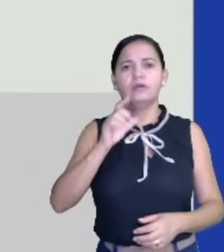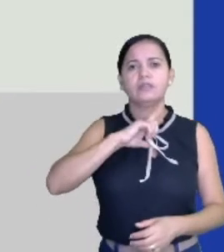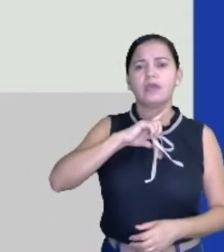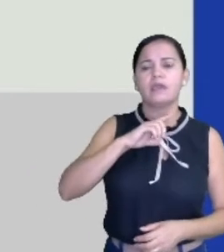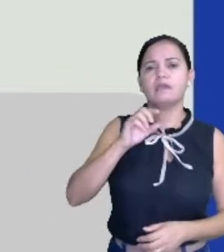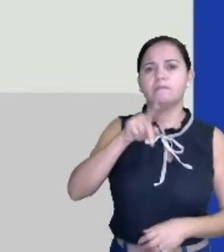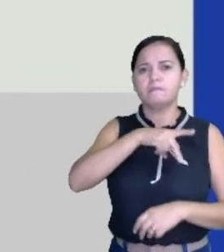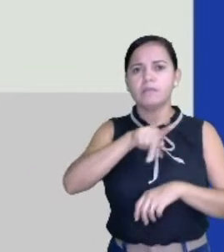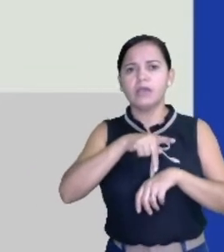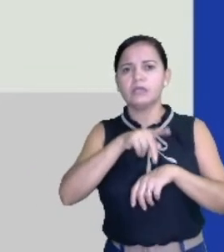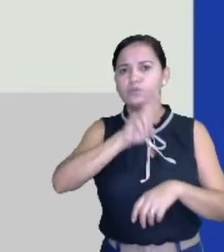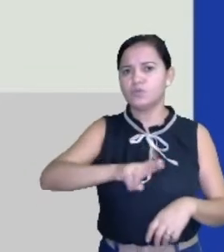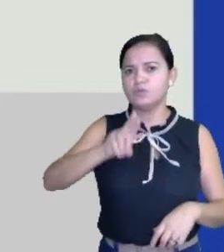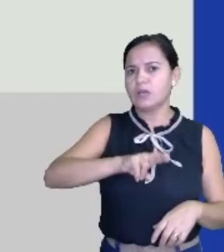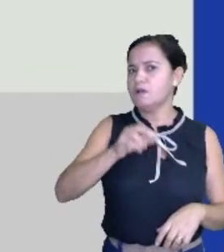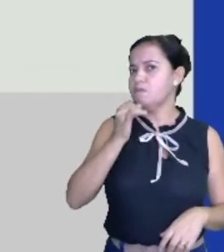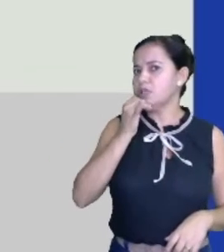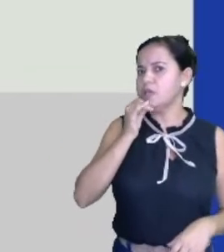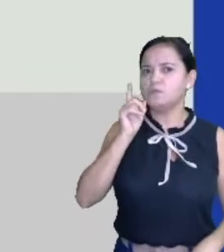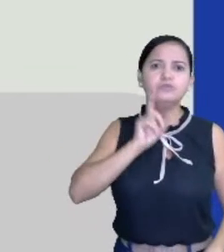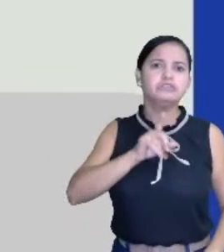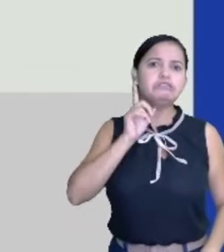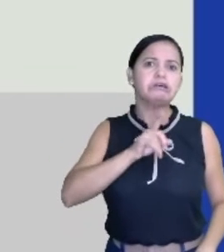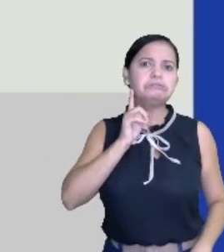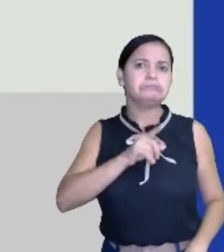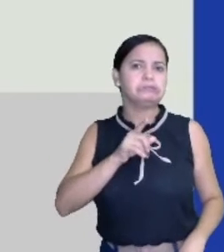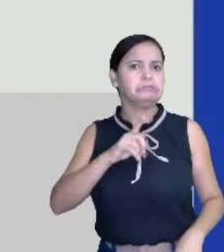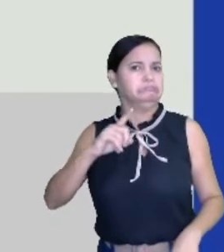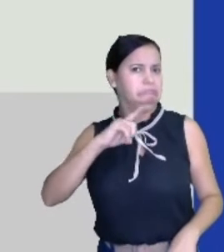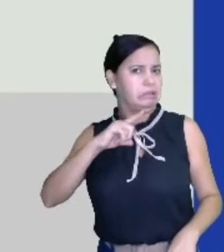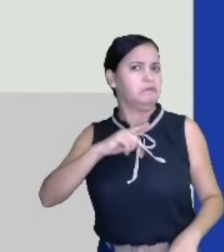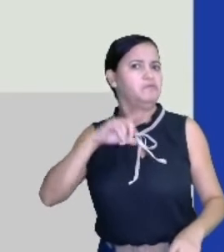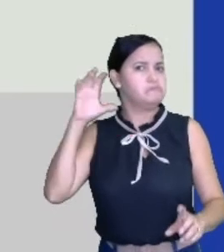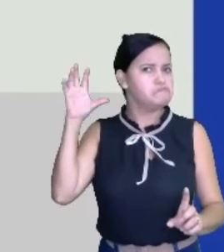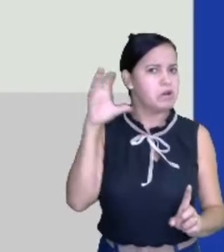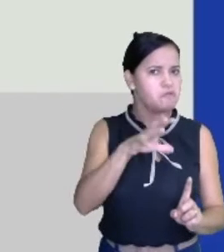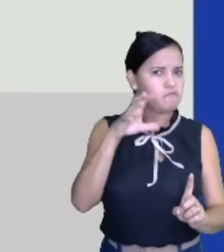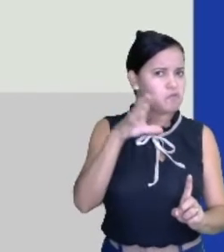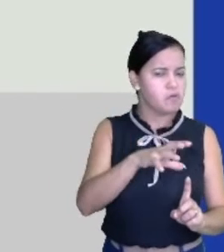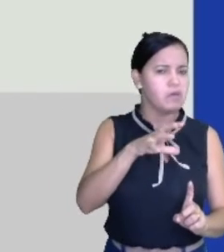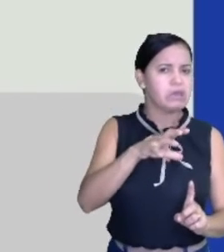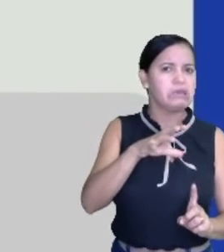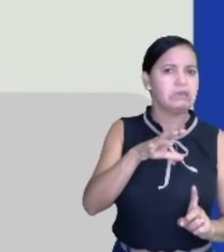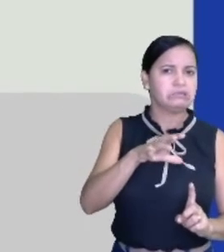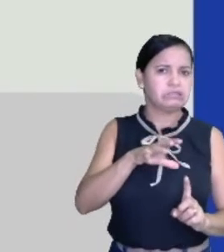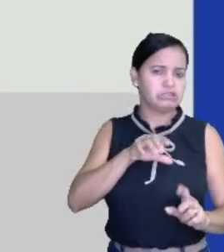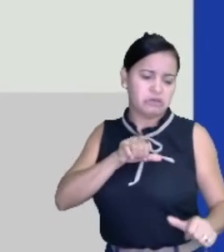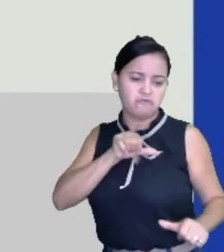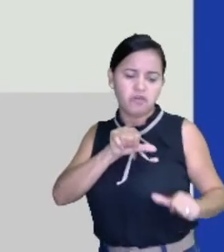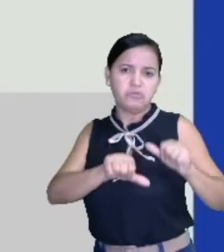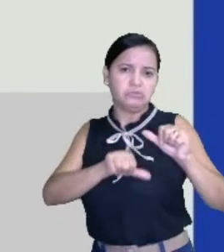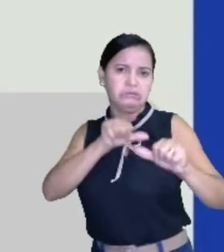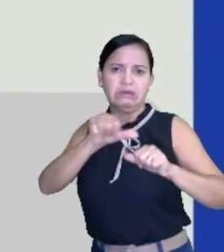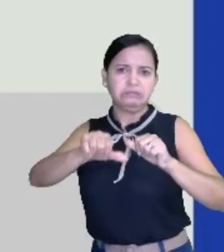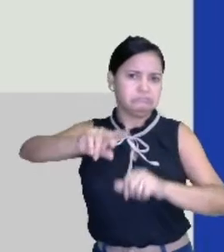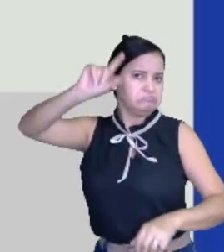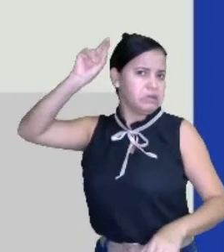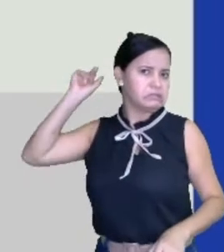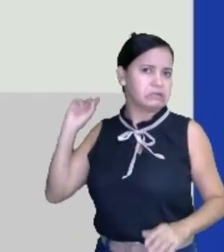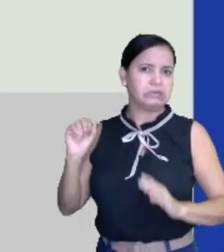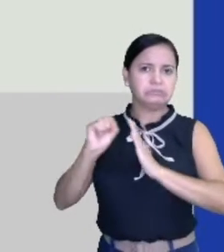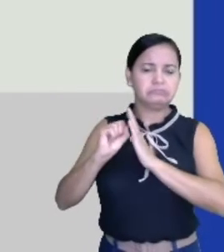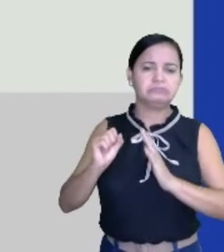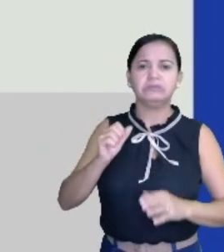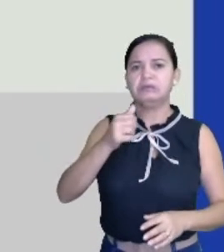percebe claramente, o próprio Estados Unidos já teve um impacto comparado com o que ele fazia lá na década de 80 para agora, né? Você já vê que há